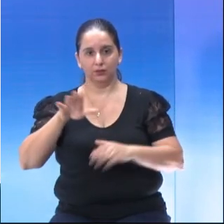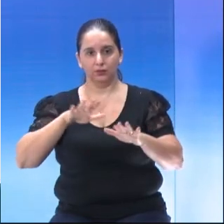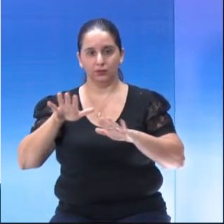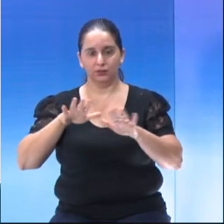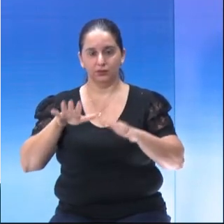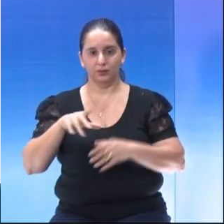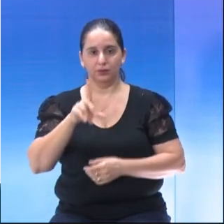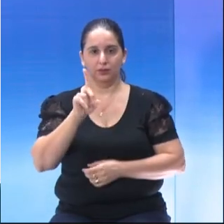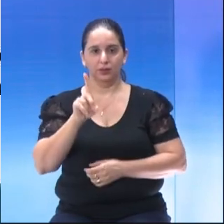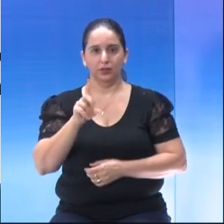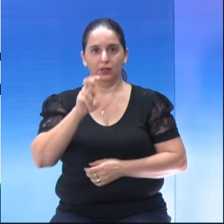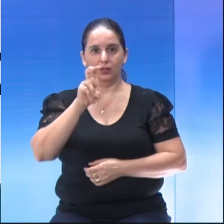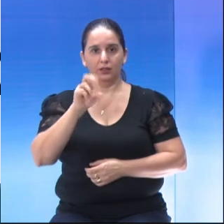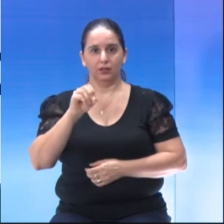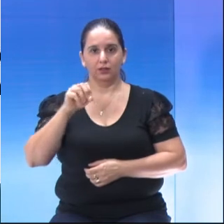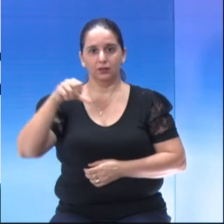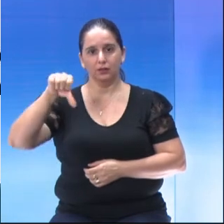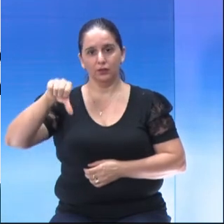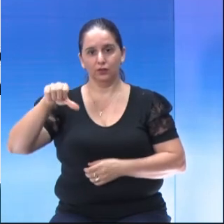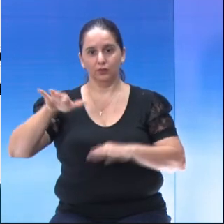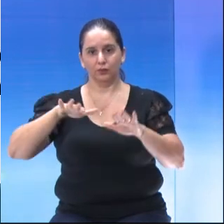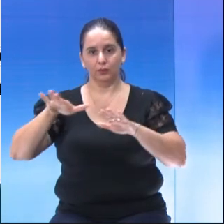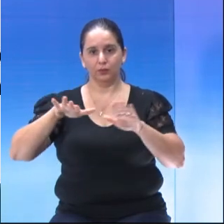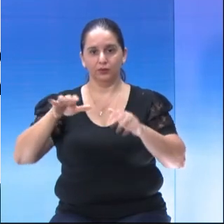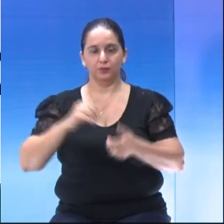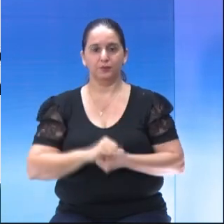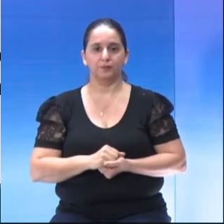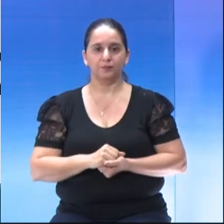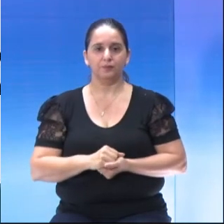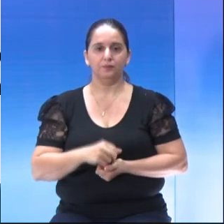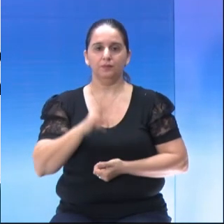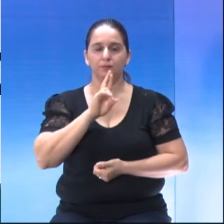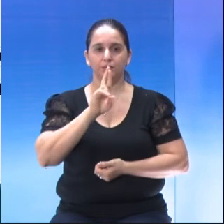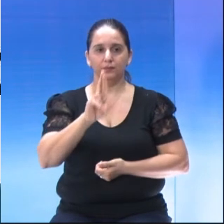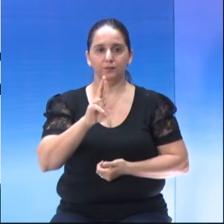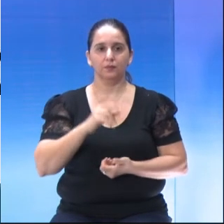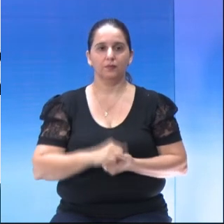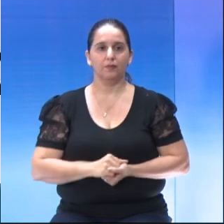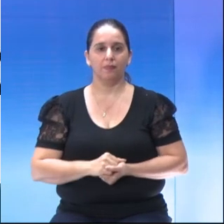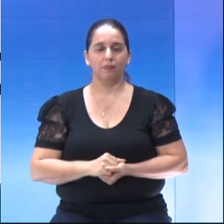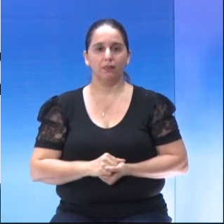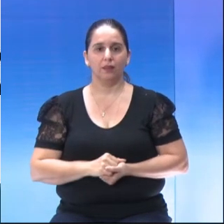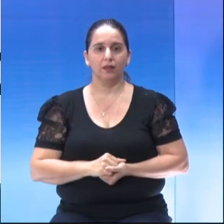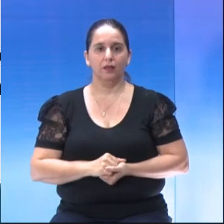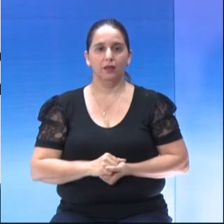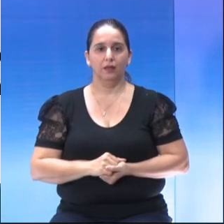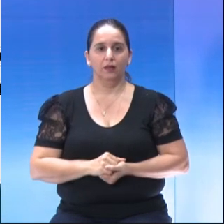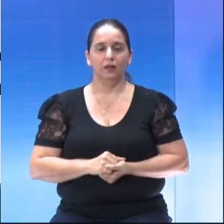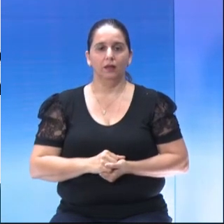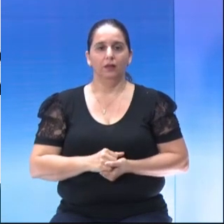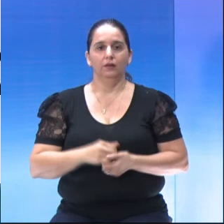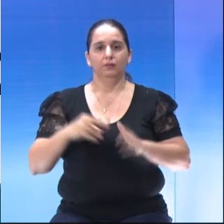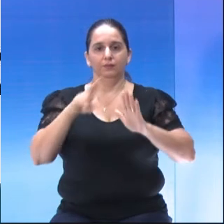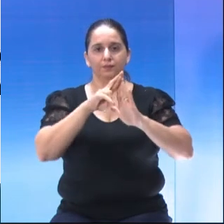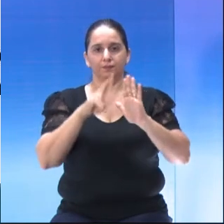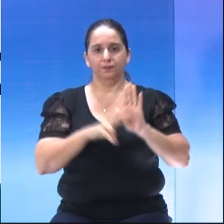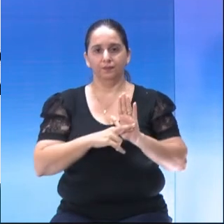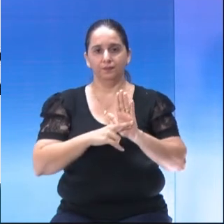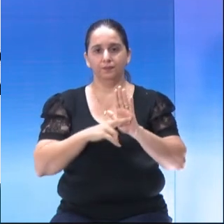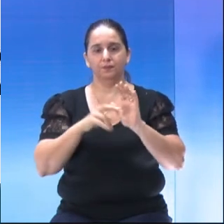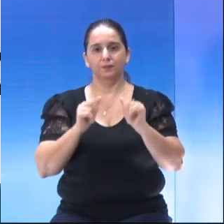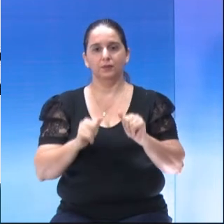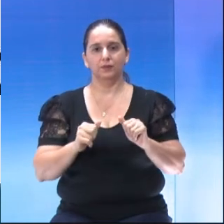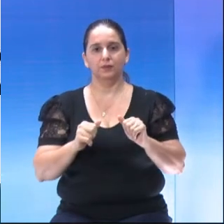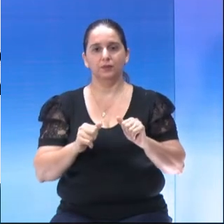255 ou letra D, 509 movimentos. Então vamos lá para a resolução. Segundo